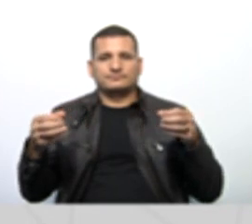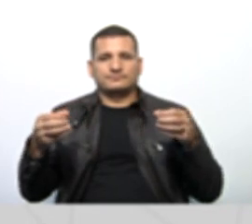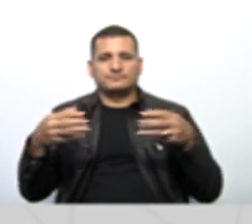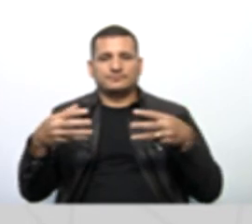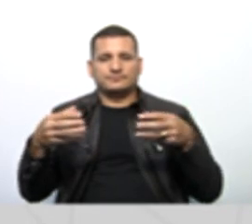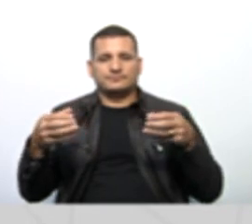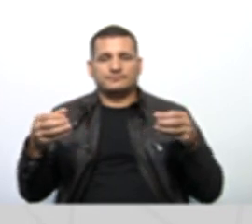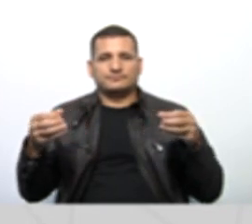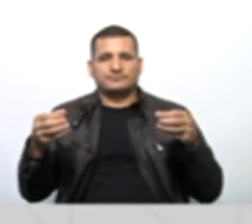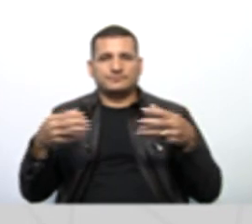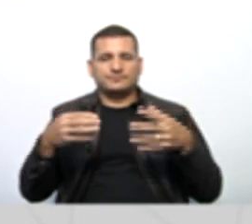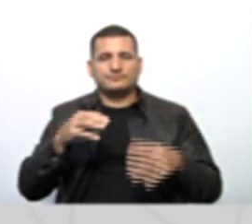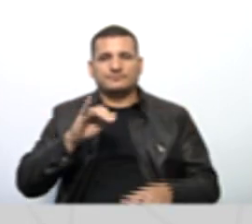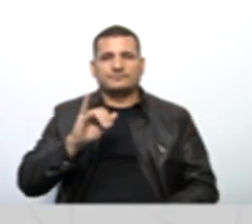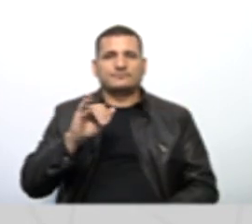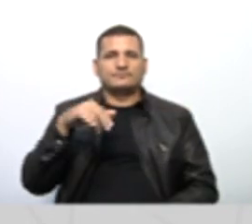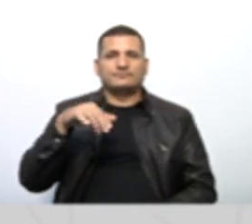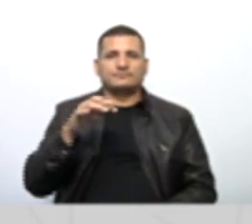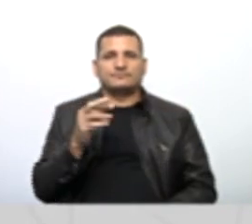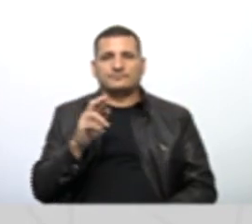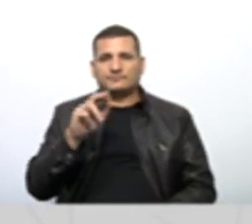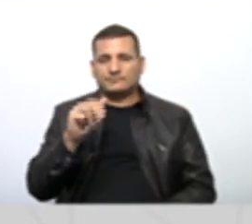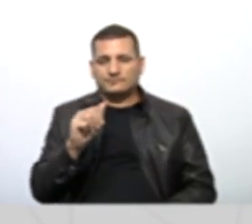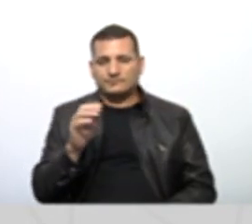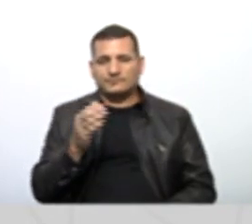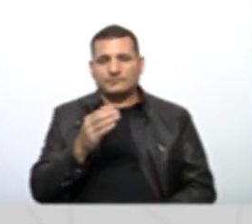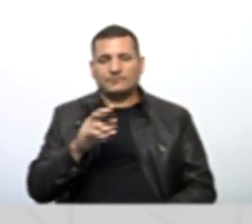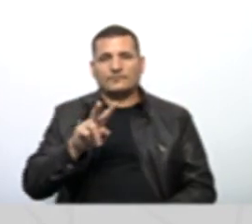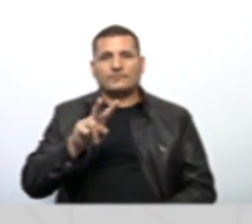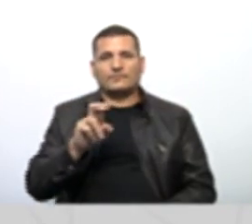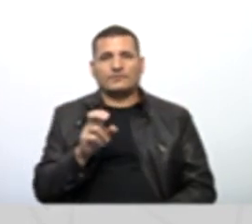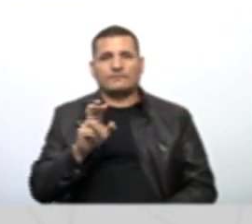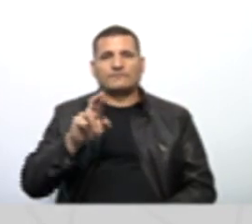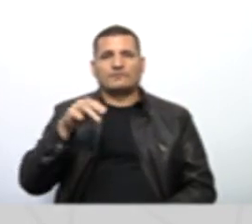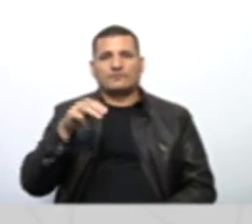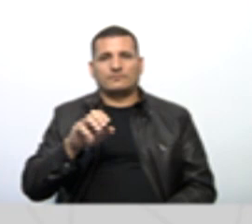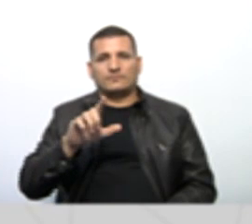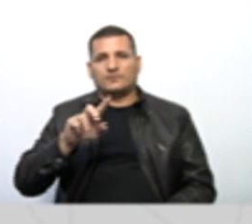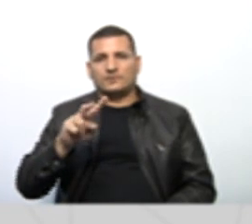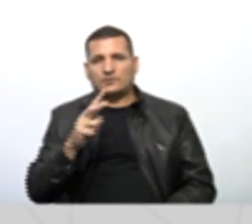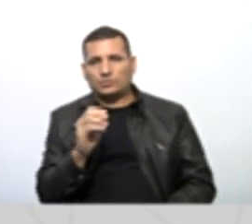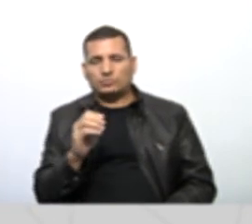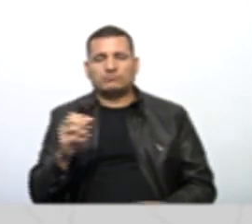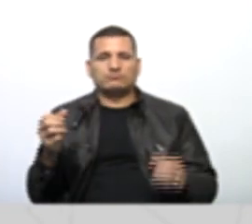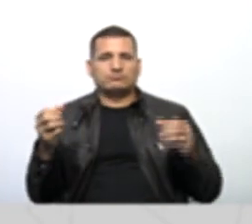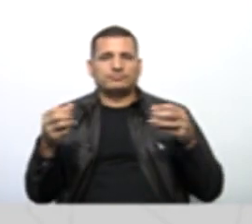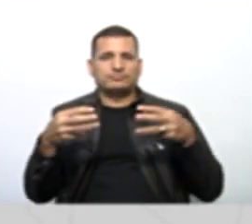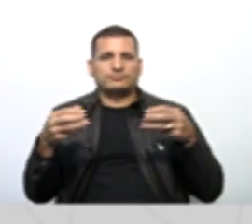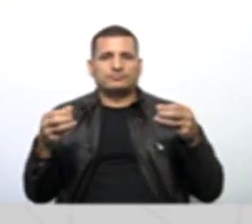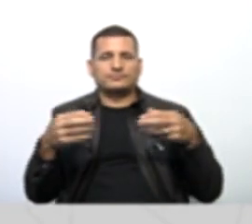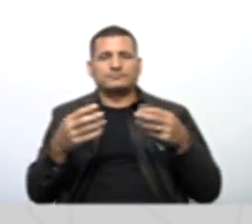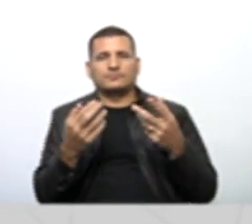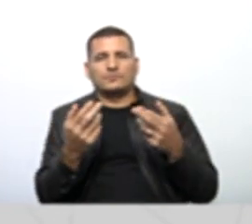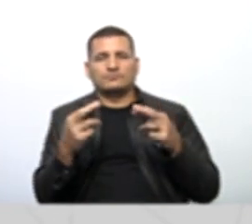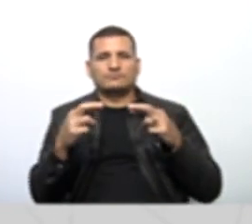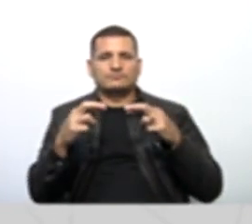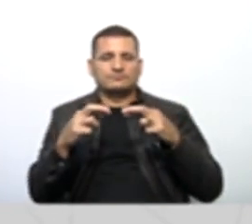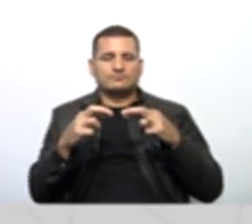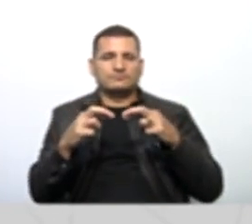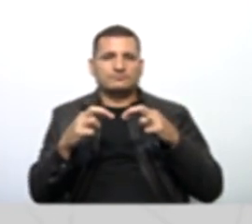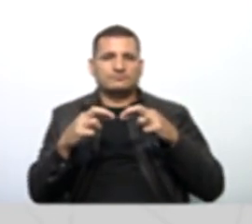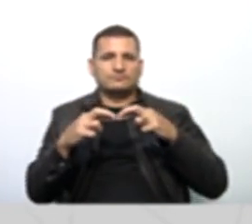infravermelho ele não possui armazenamento de dados é somente para envio e recebimento o bluetooth primeiro